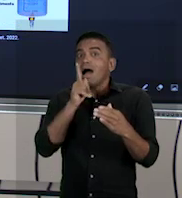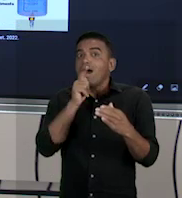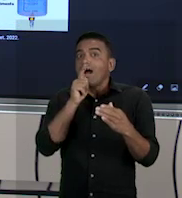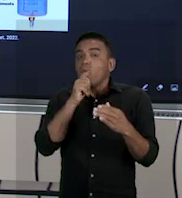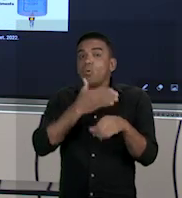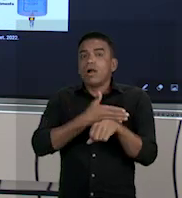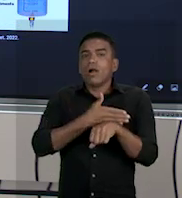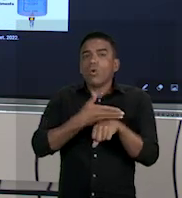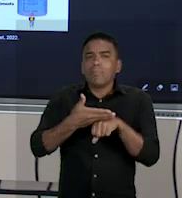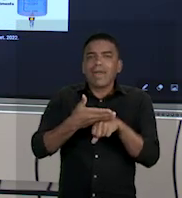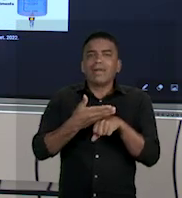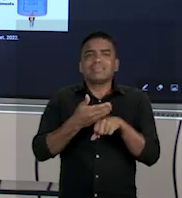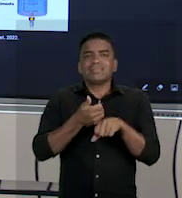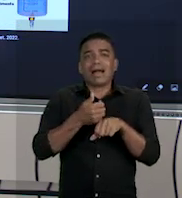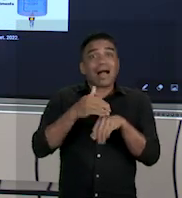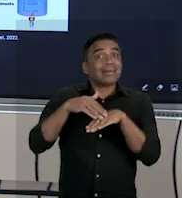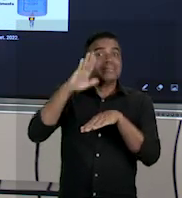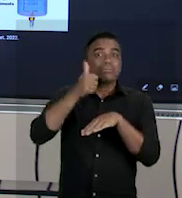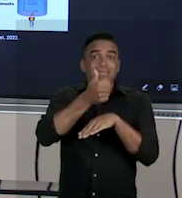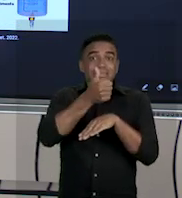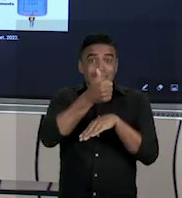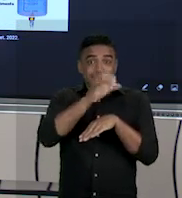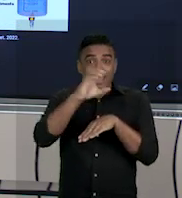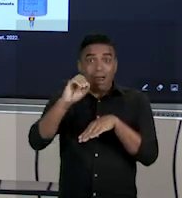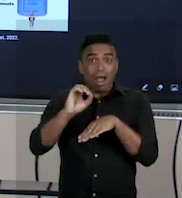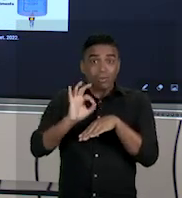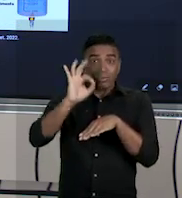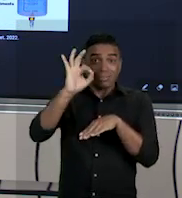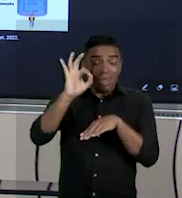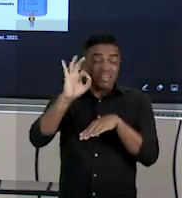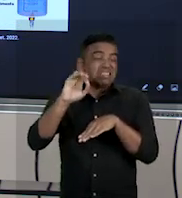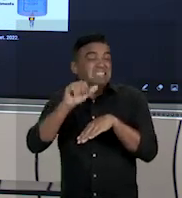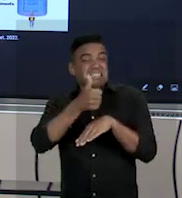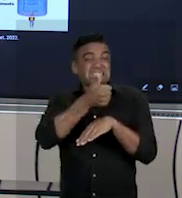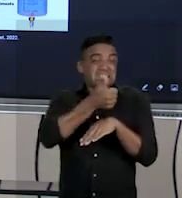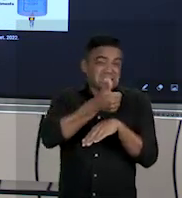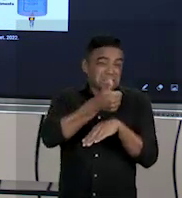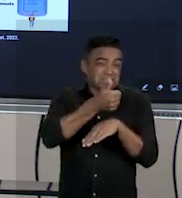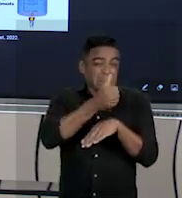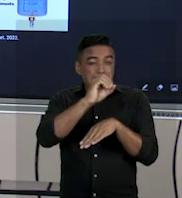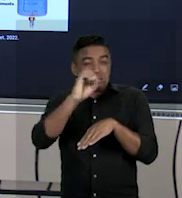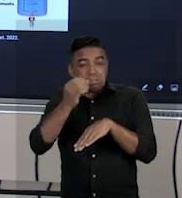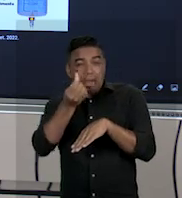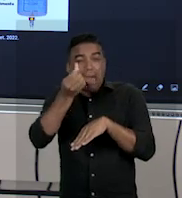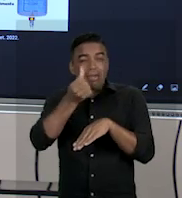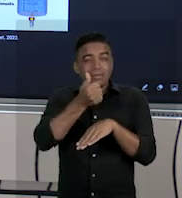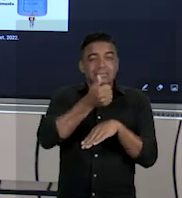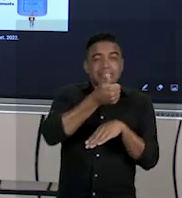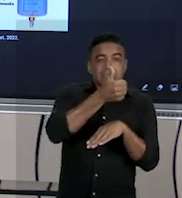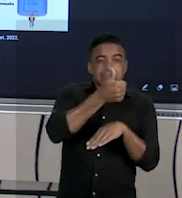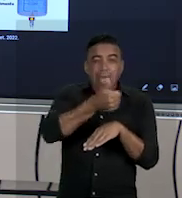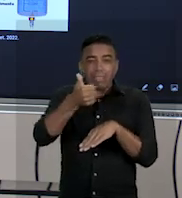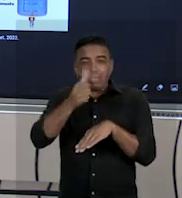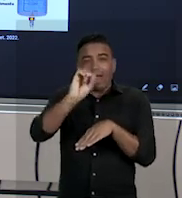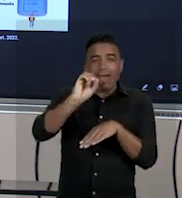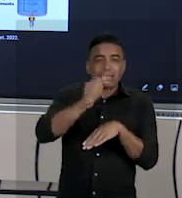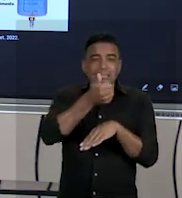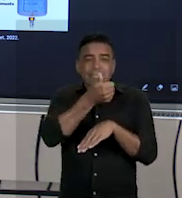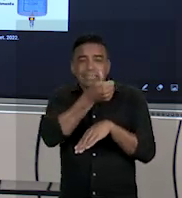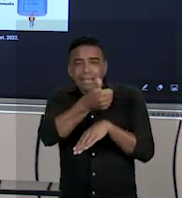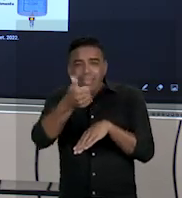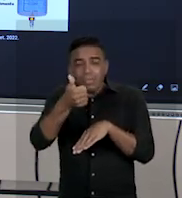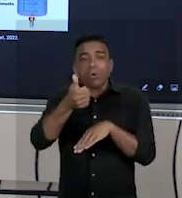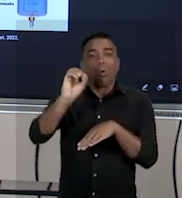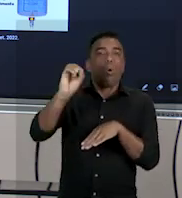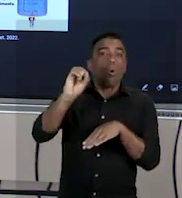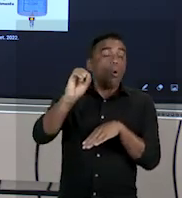ebulir acima de 100 graus. Em alguns lugares 106, 110, 111. Por que então houve